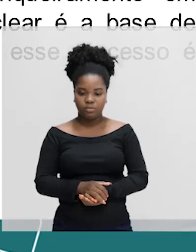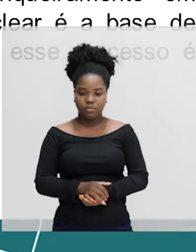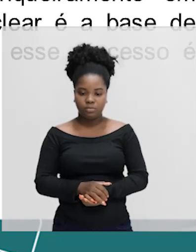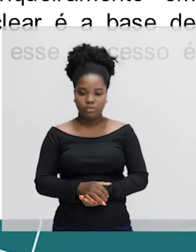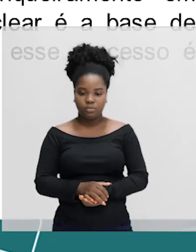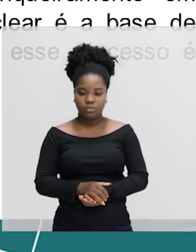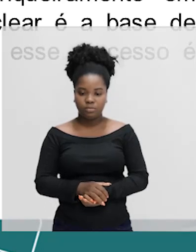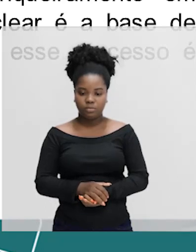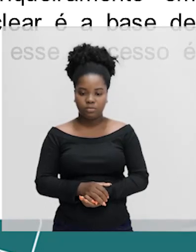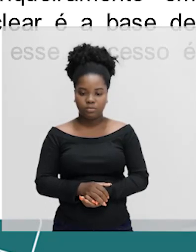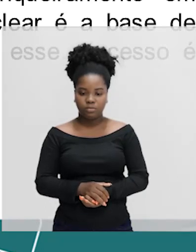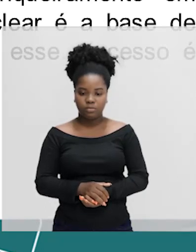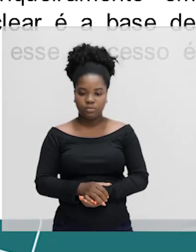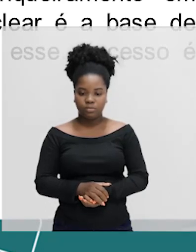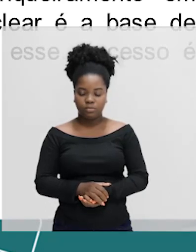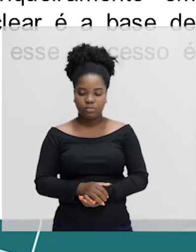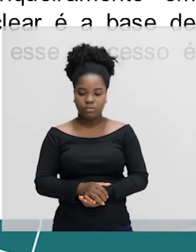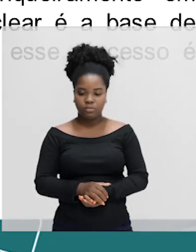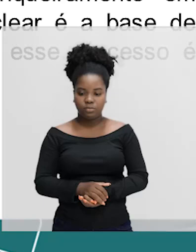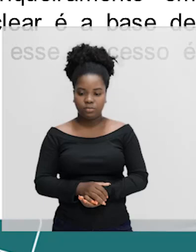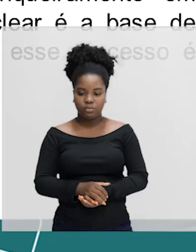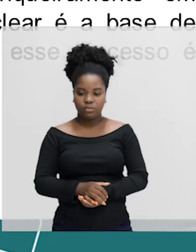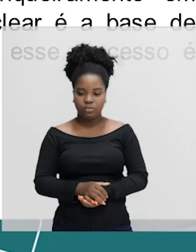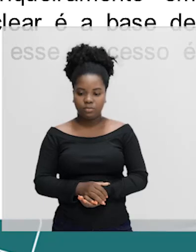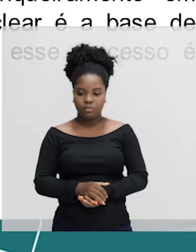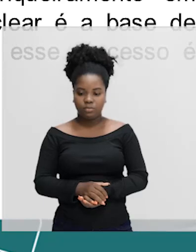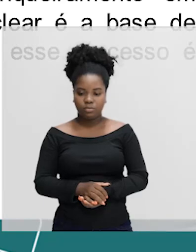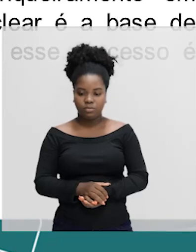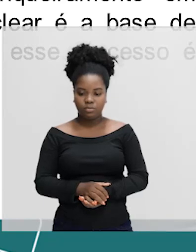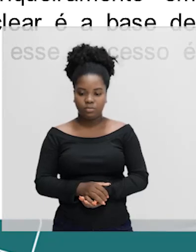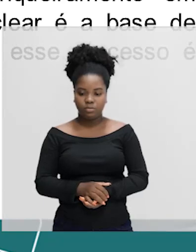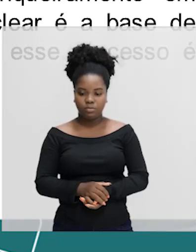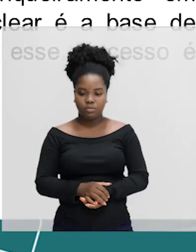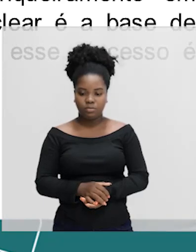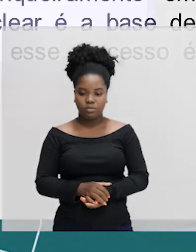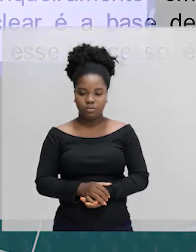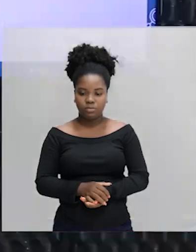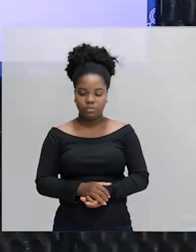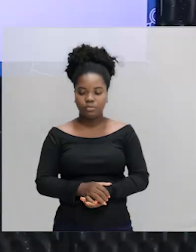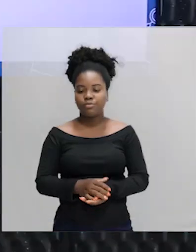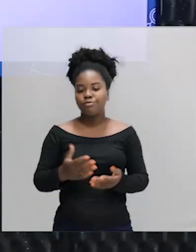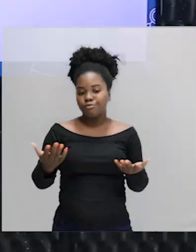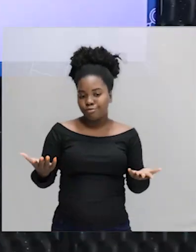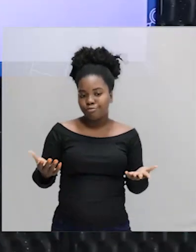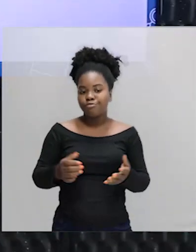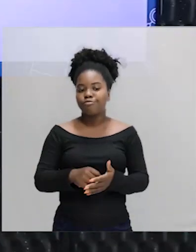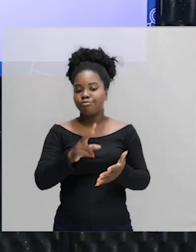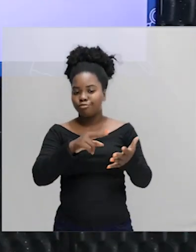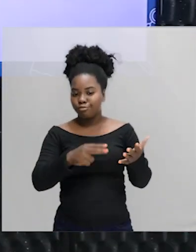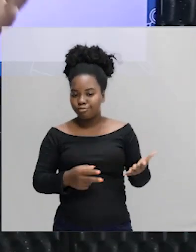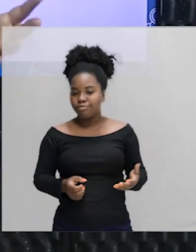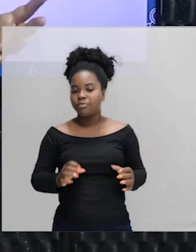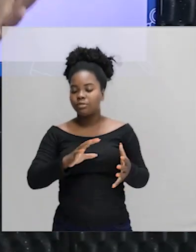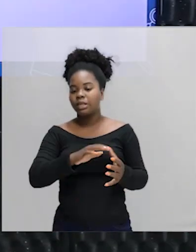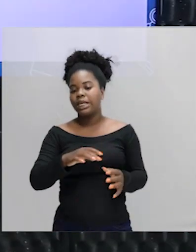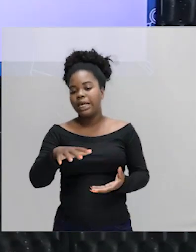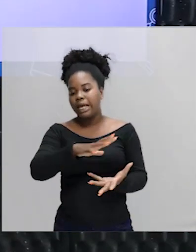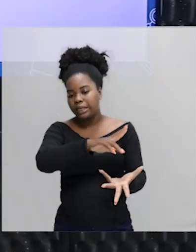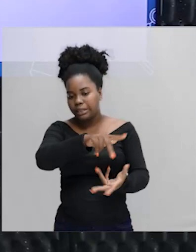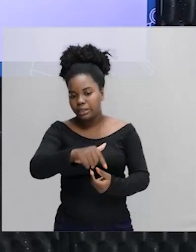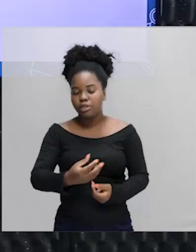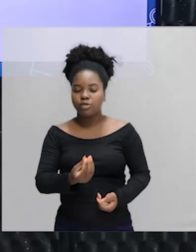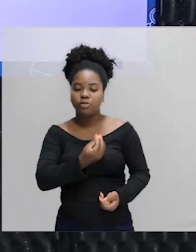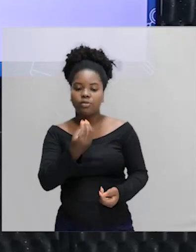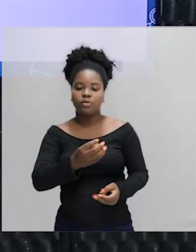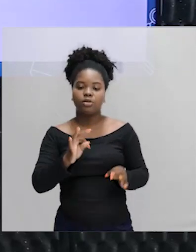esse processo é indispensável para a manutenção da vida aqui na Terra, né? Então, aqui na Terra só tem vida porque tem